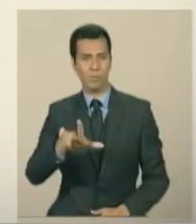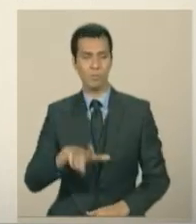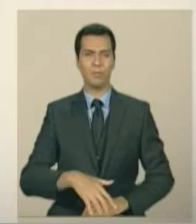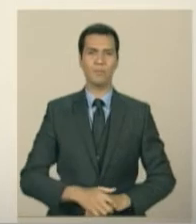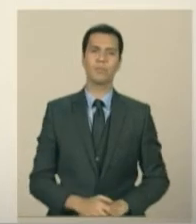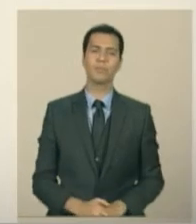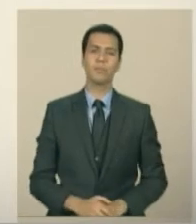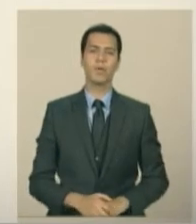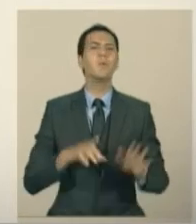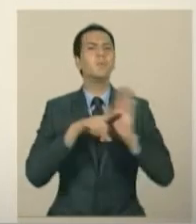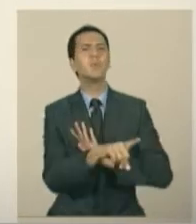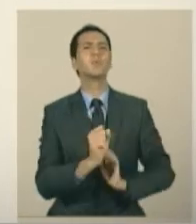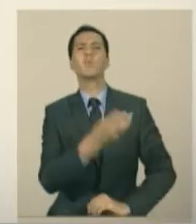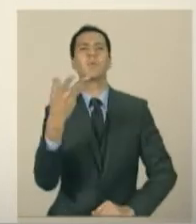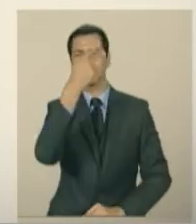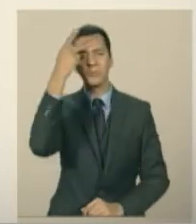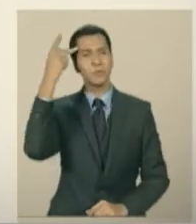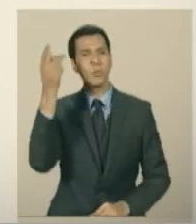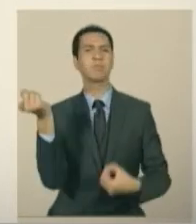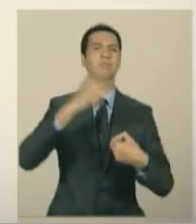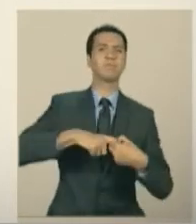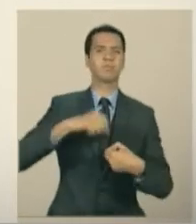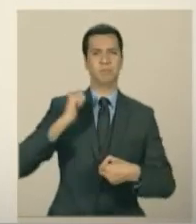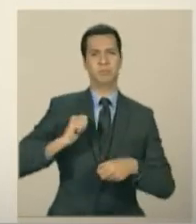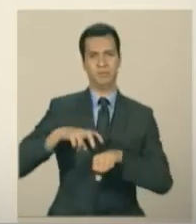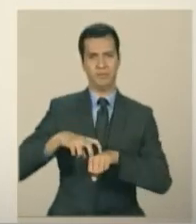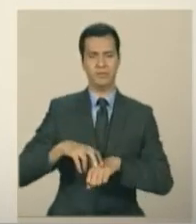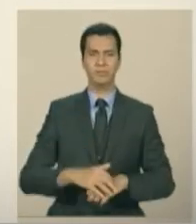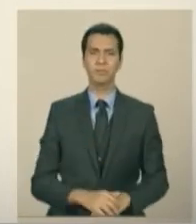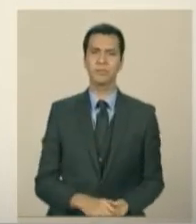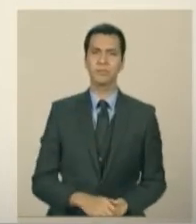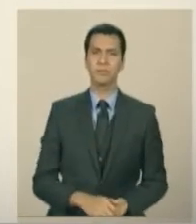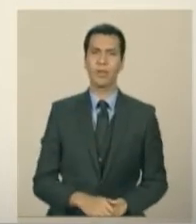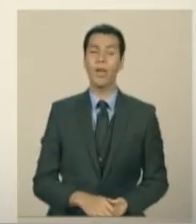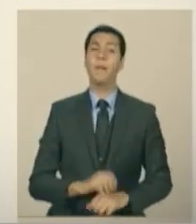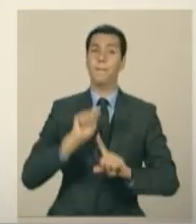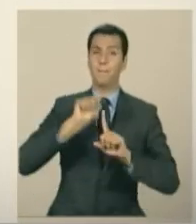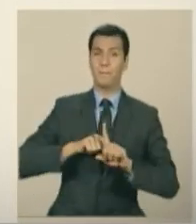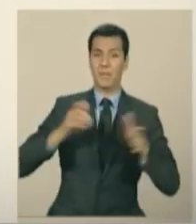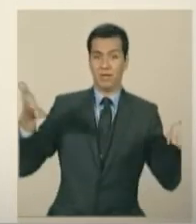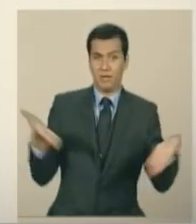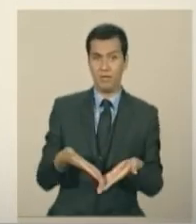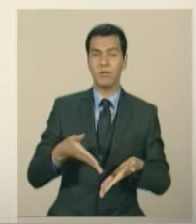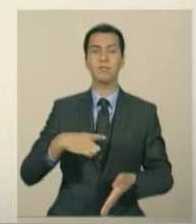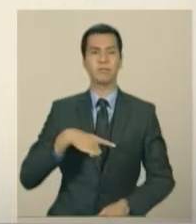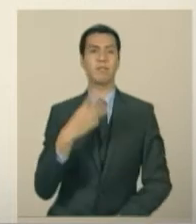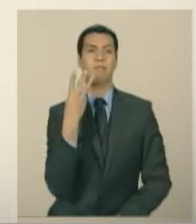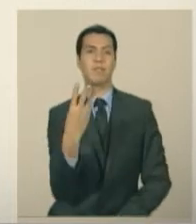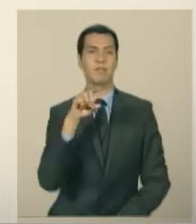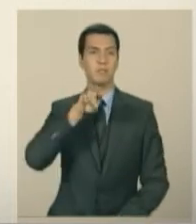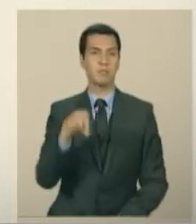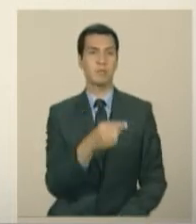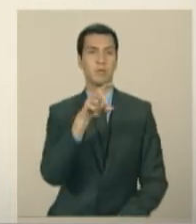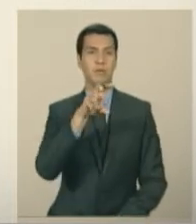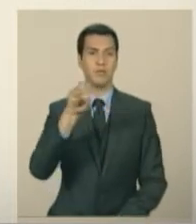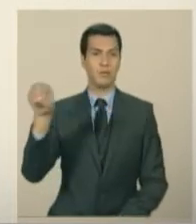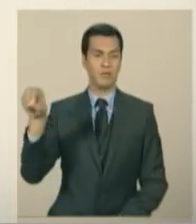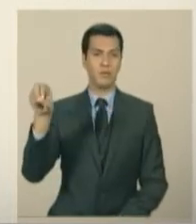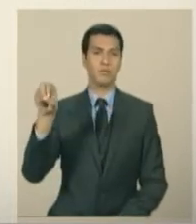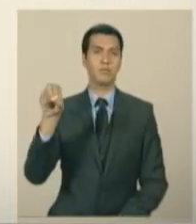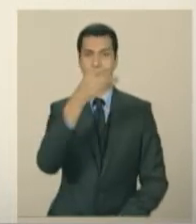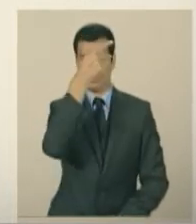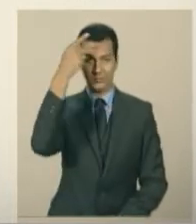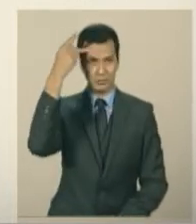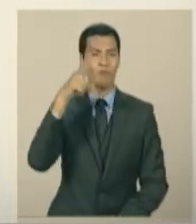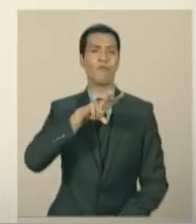ser beneficiadas pelo programa este mês 3500 extrativistas já vão ter direito ao Bolsa Verde